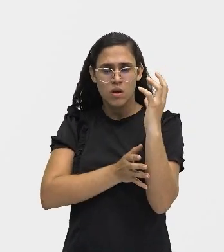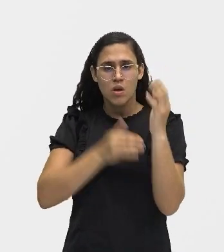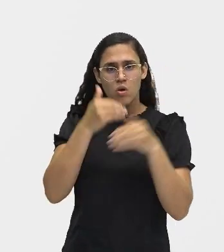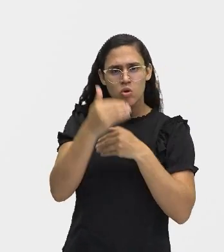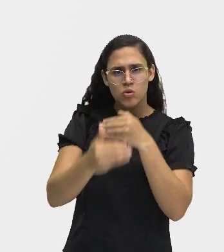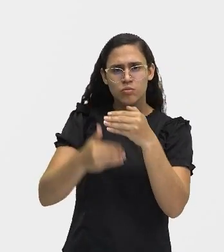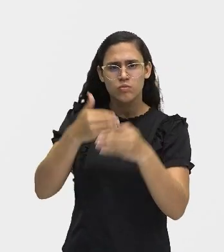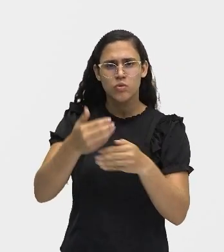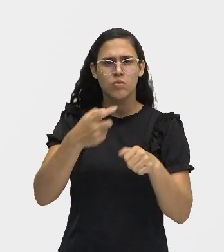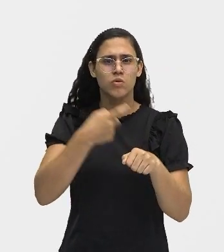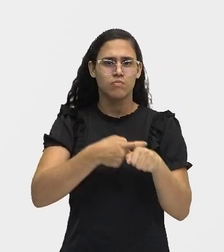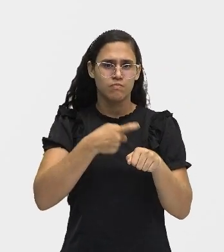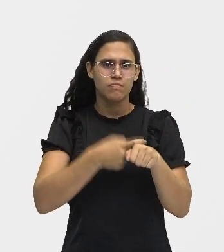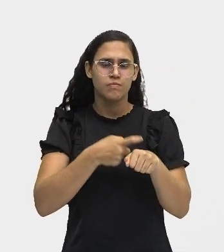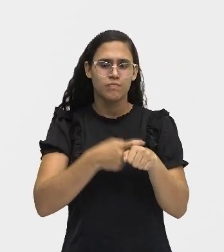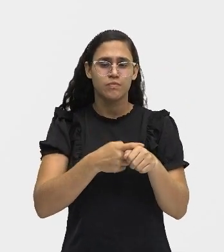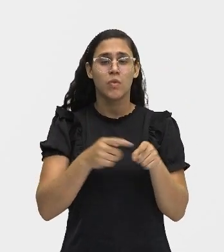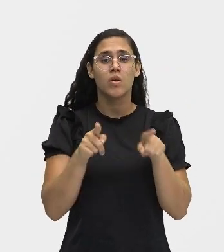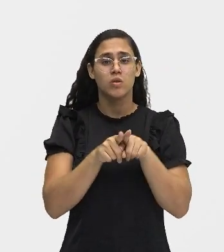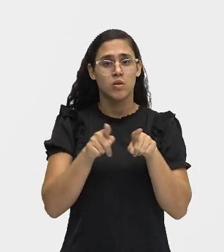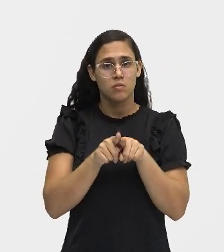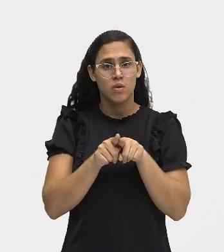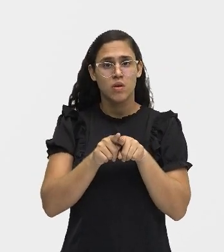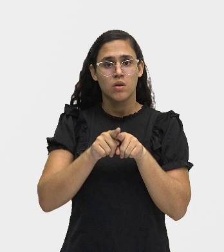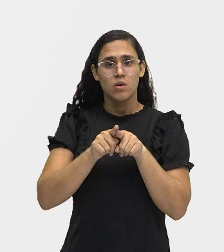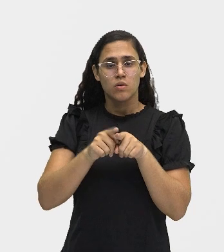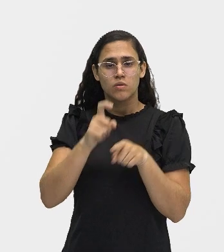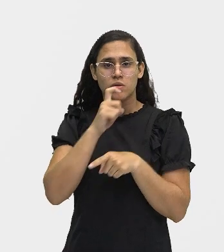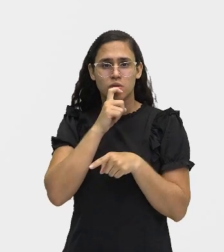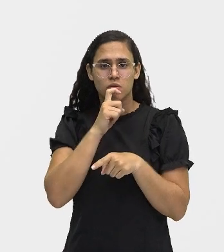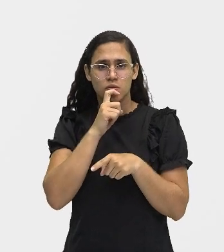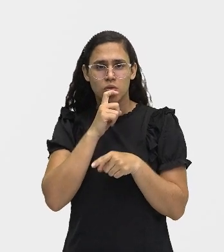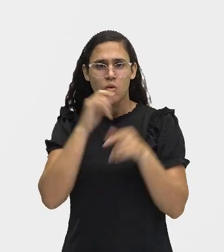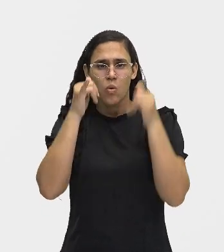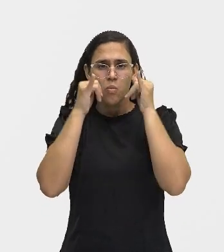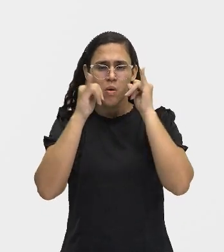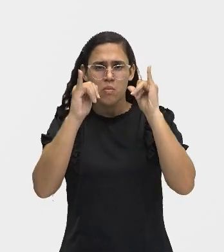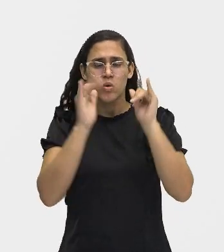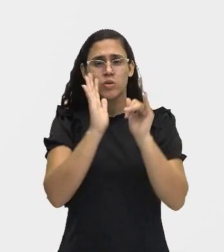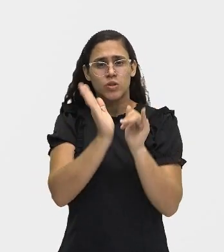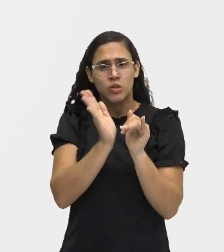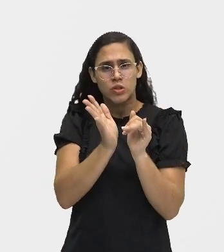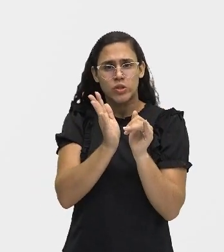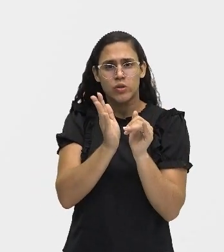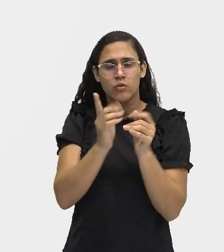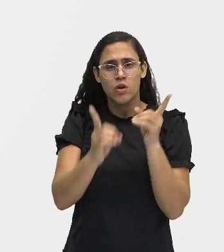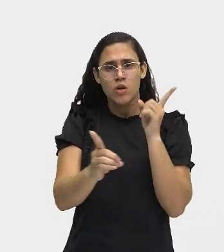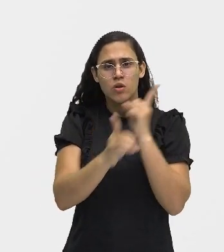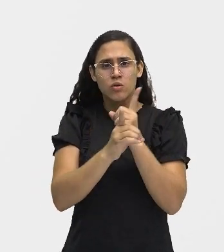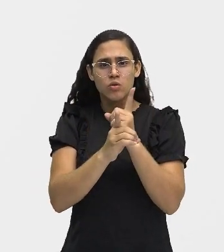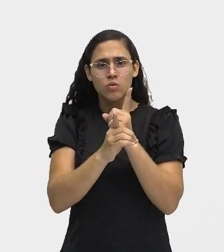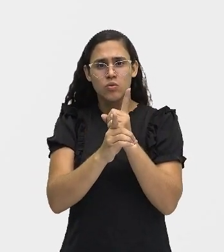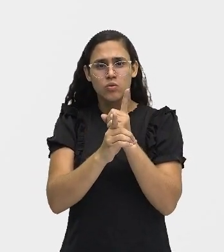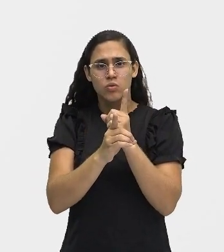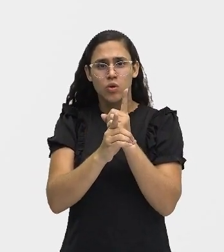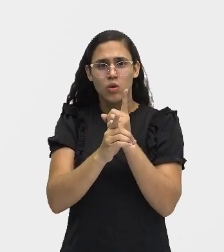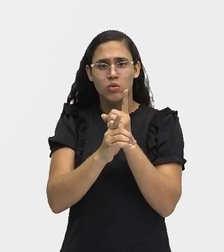tempo, né? E aí tem também o gelo, né? Como os mamutes, né? Foi encontrado, na verdade, um mamute